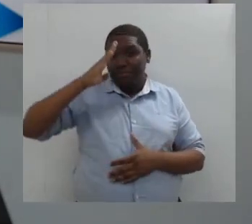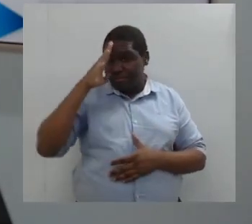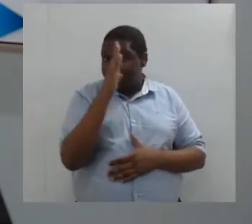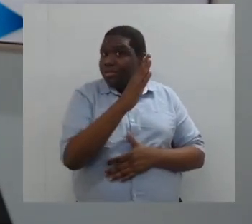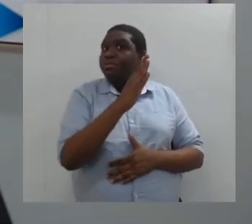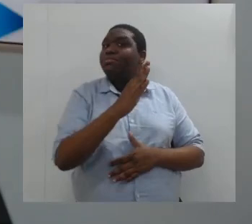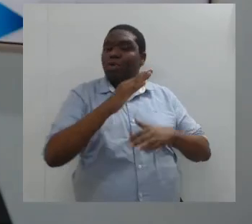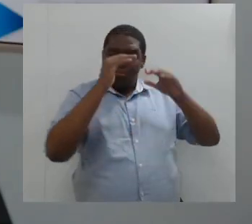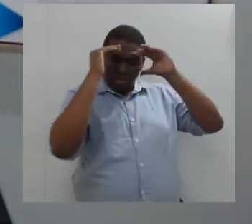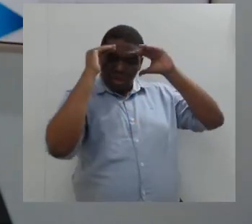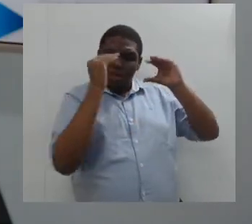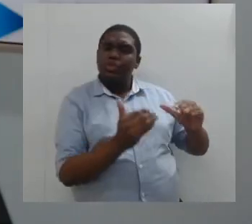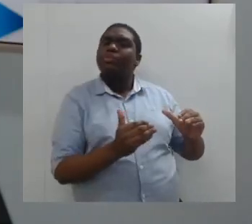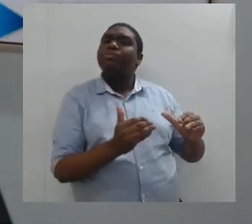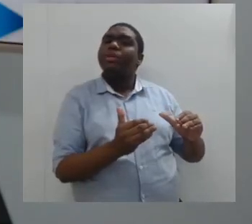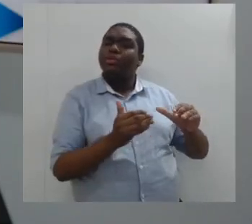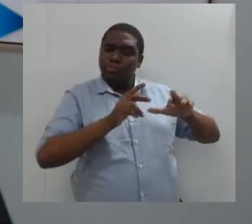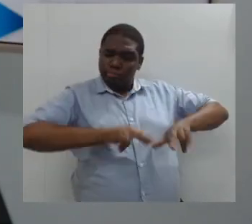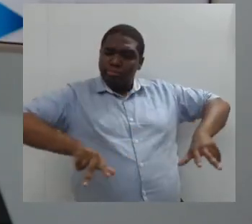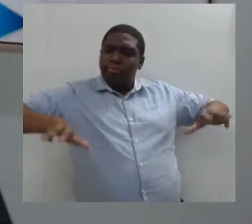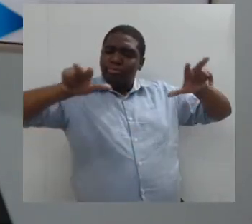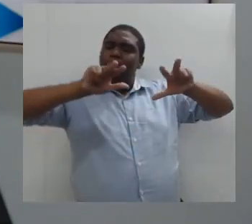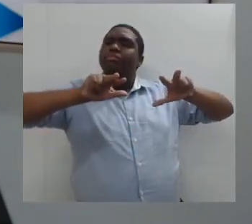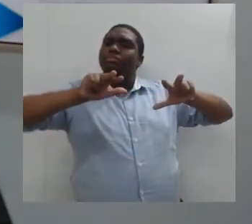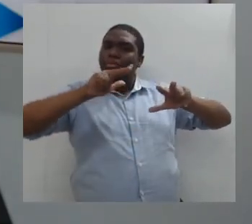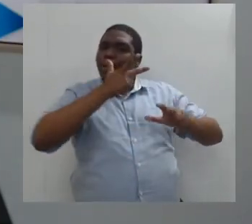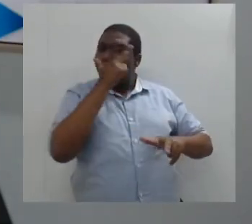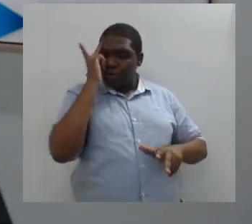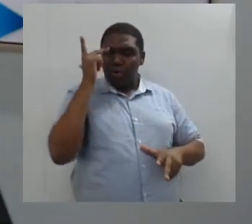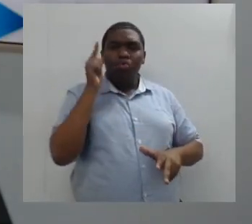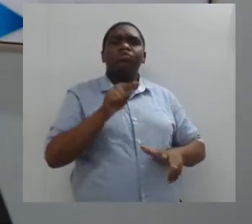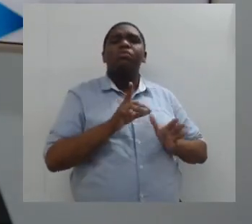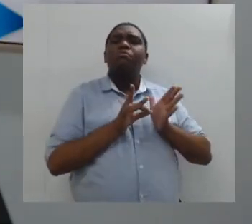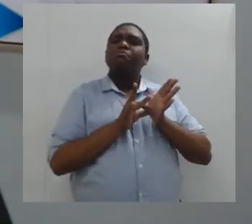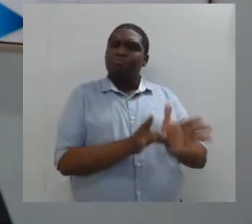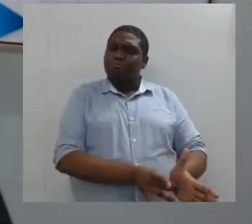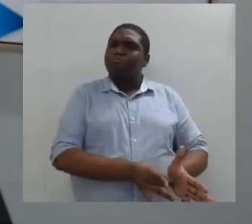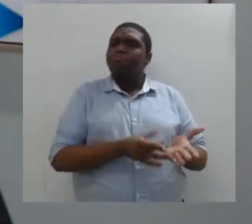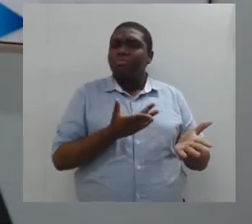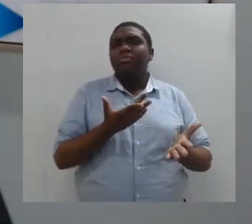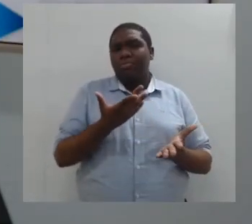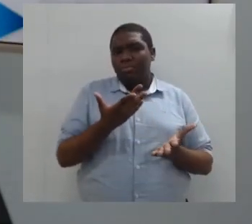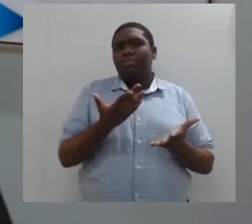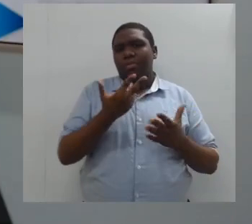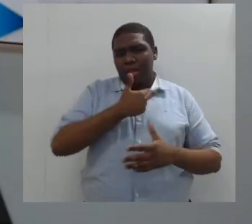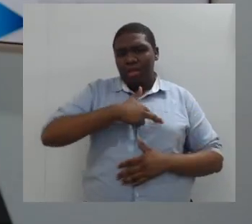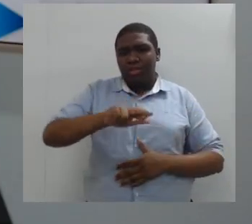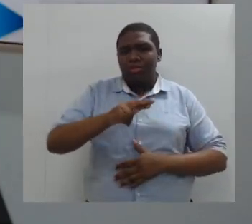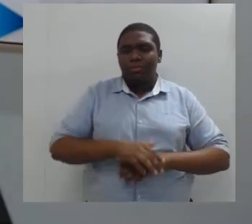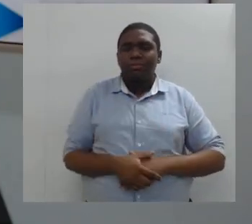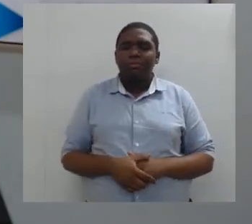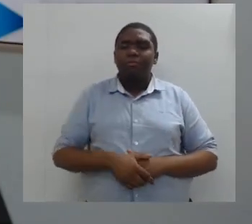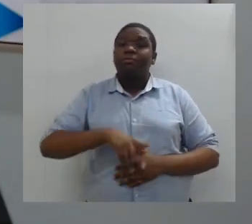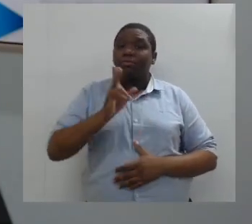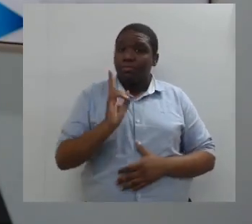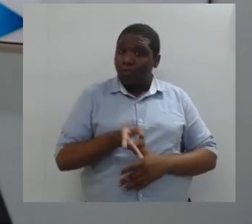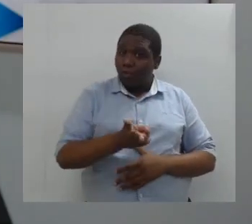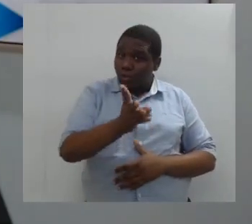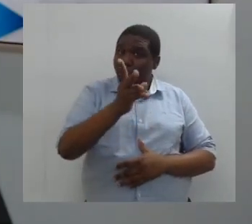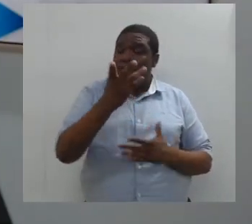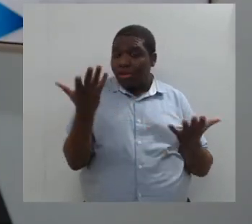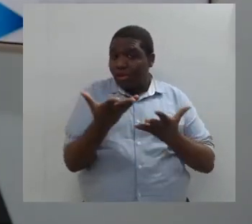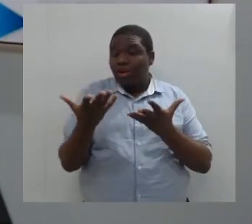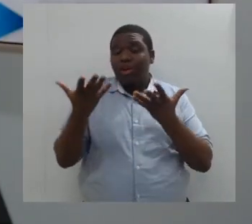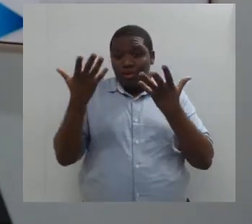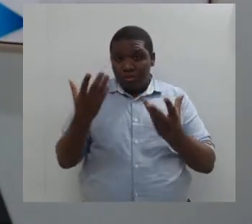o respeito, a dignidade, às tradições religiosas. Continuando, vamos conhecer agora,